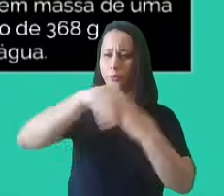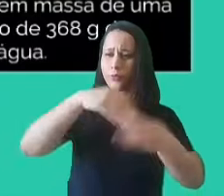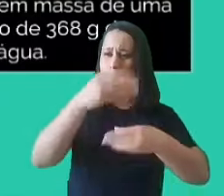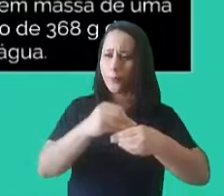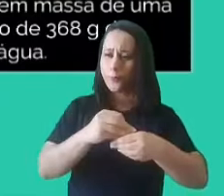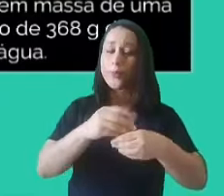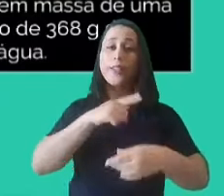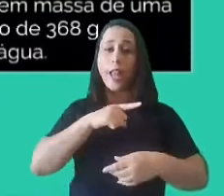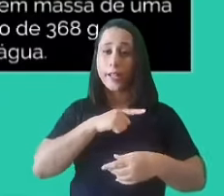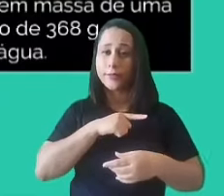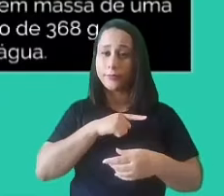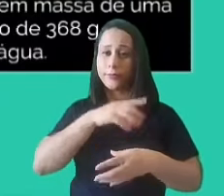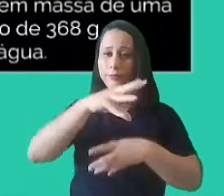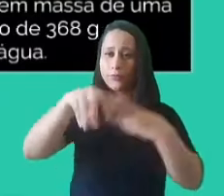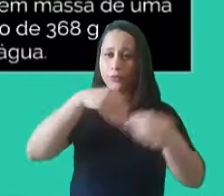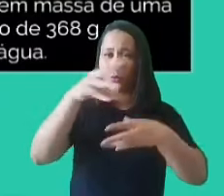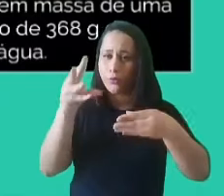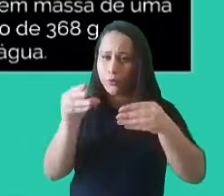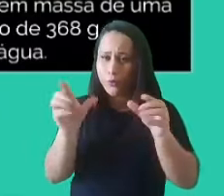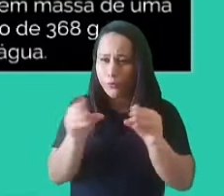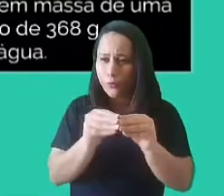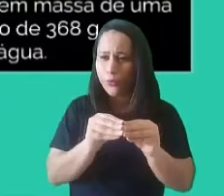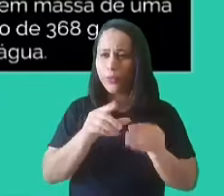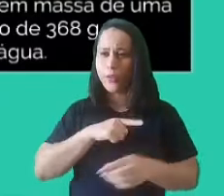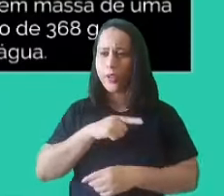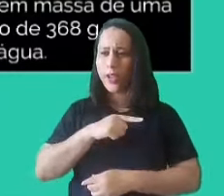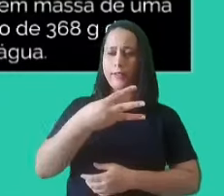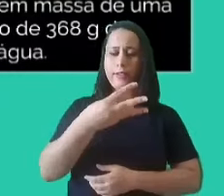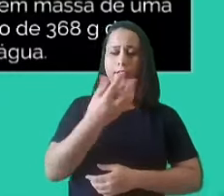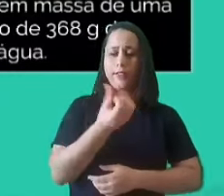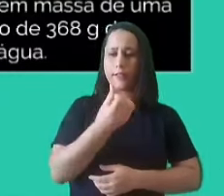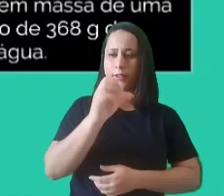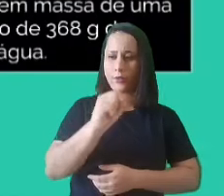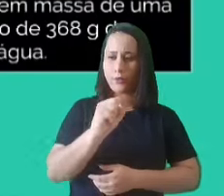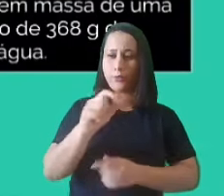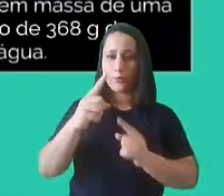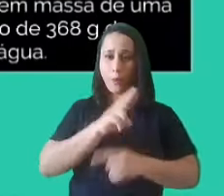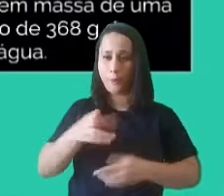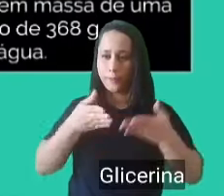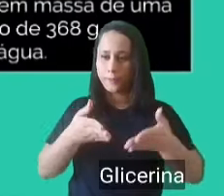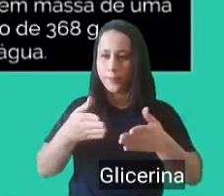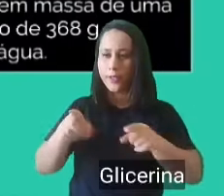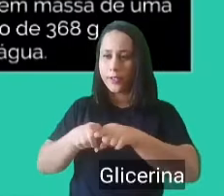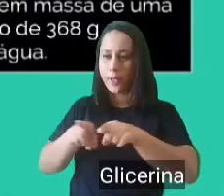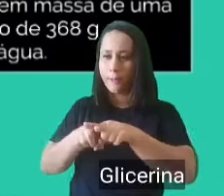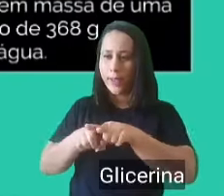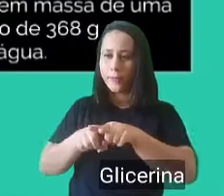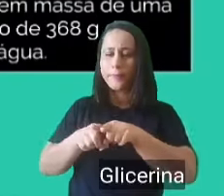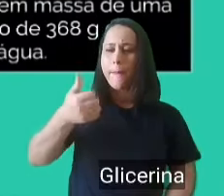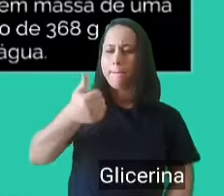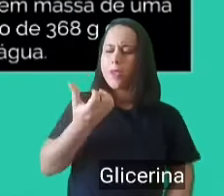exemplo, calcule o título e a porcentagem massa de uma solução feita a partir da